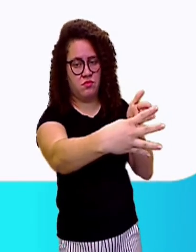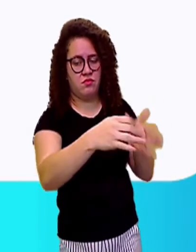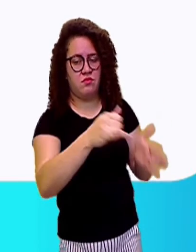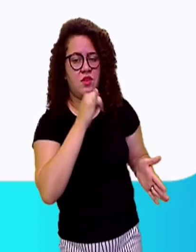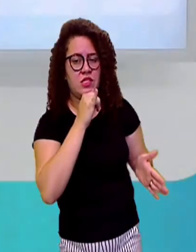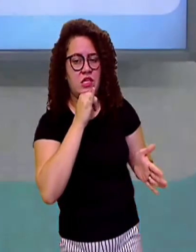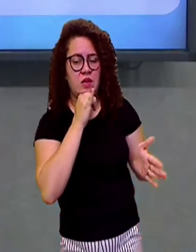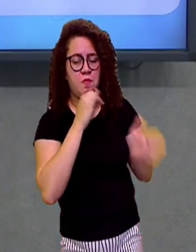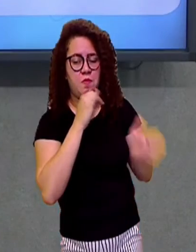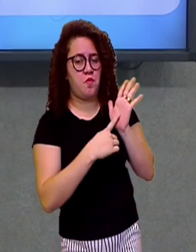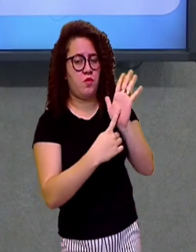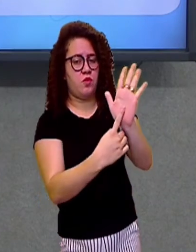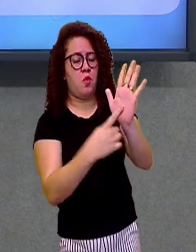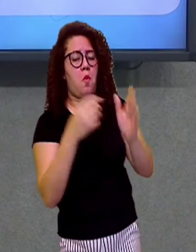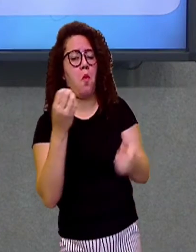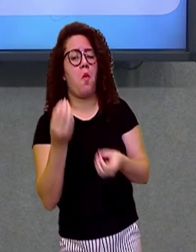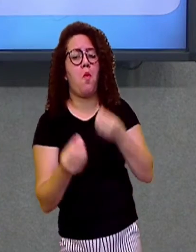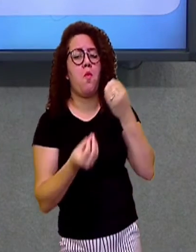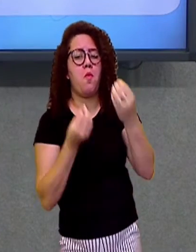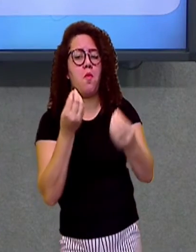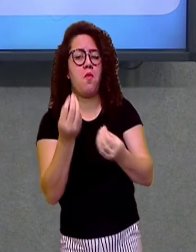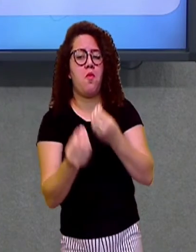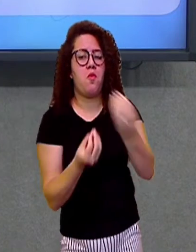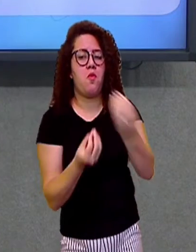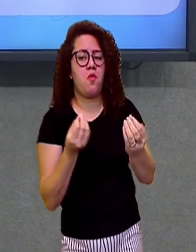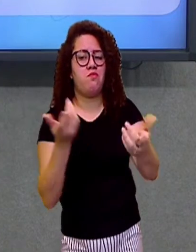vamos mostrar como você pode